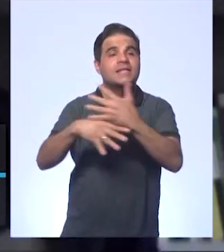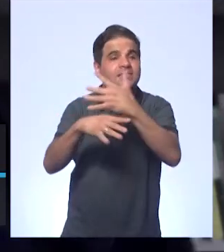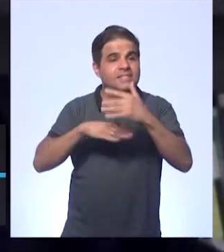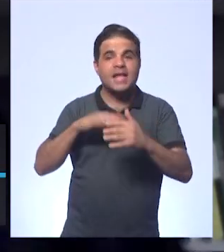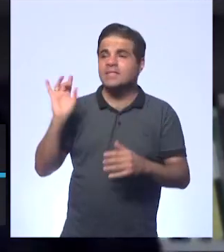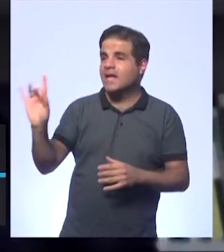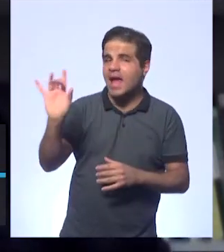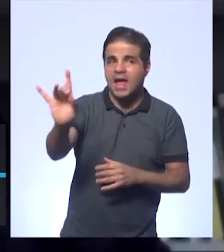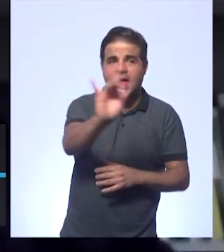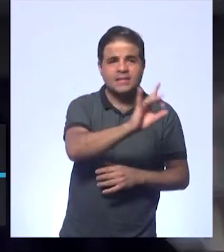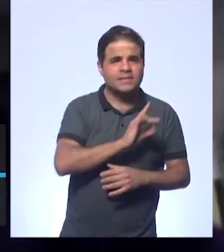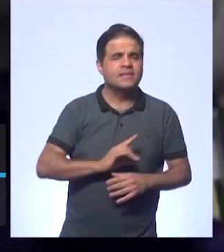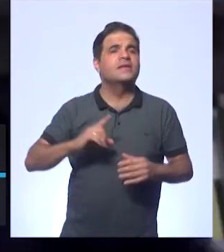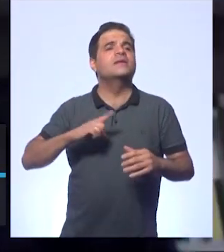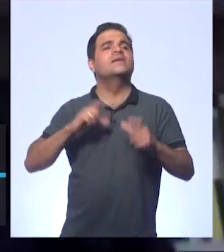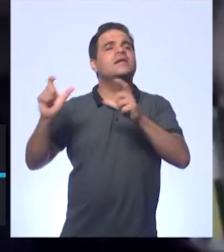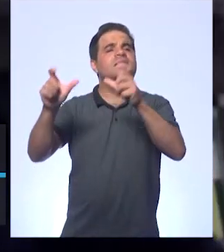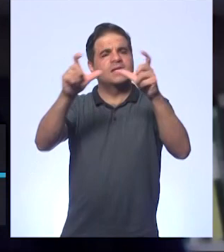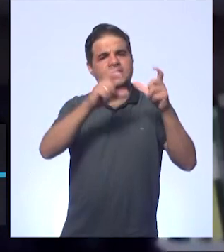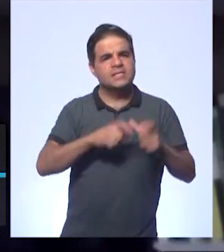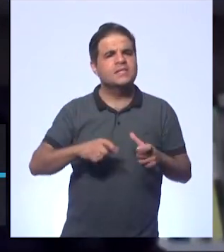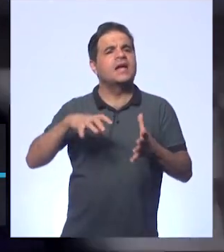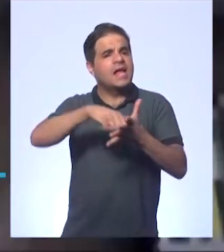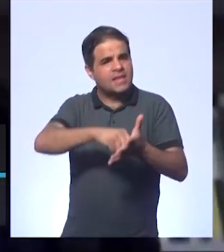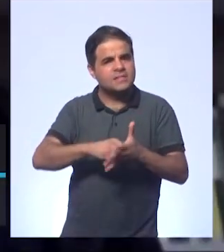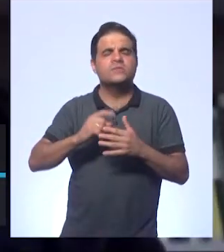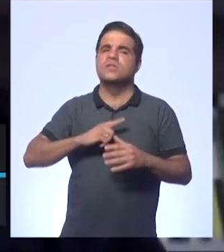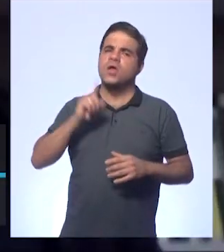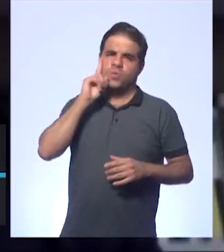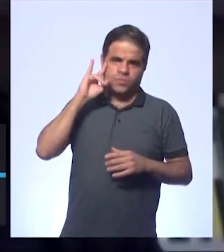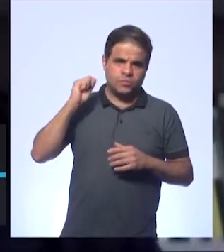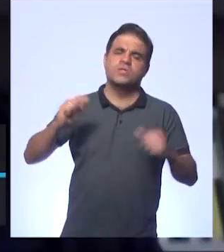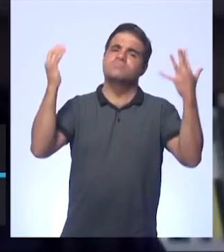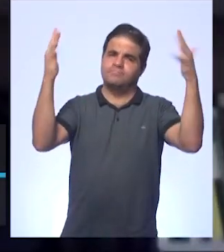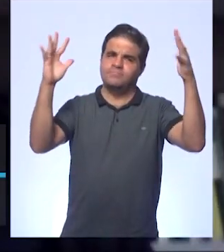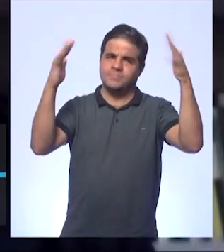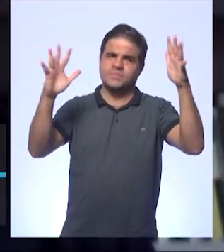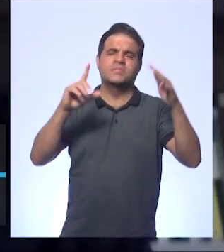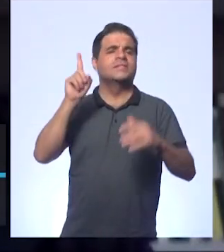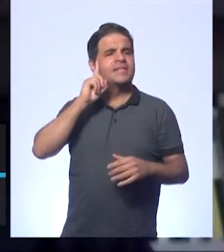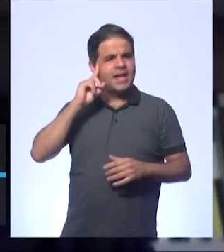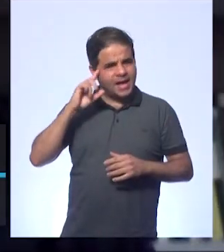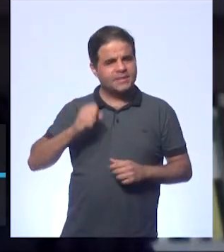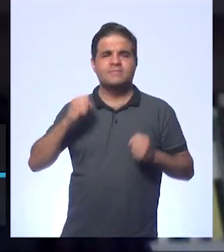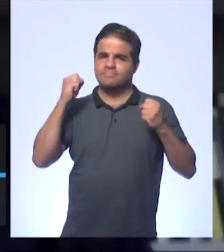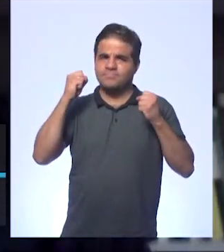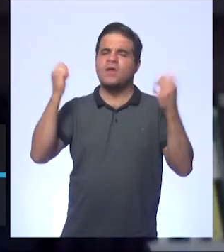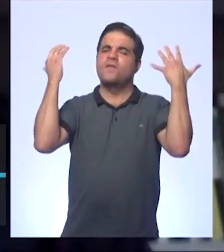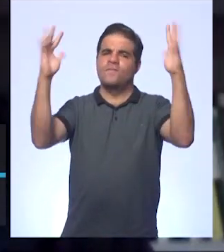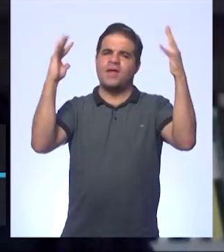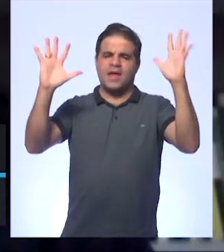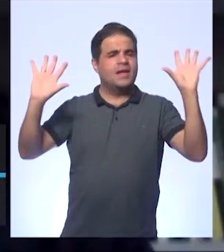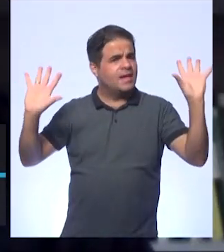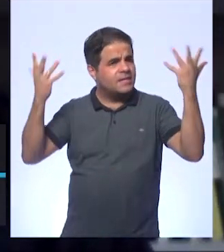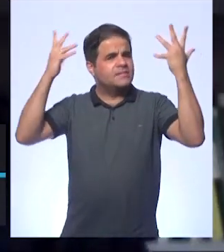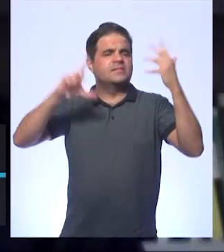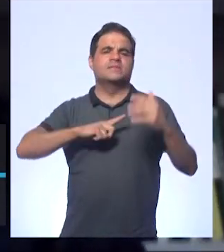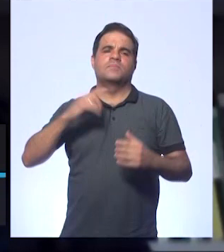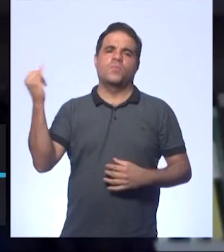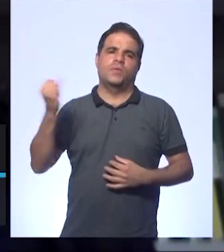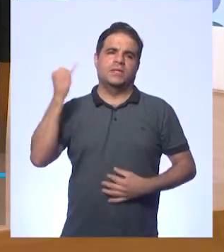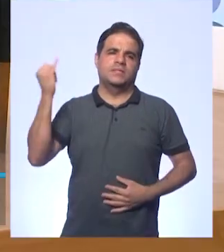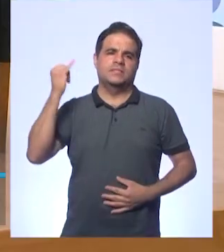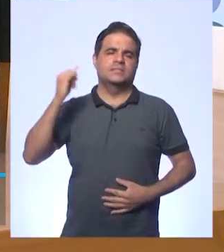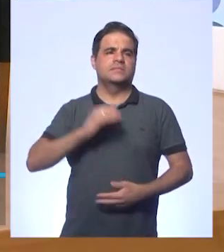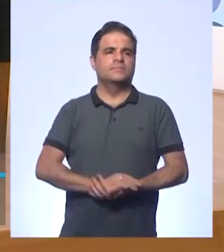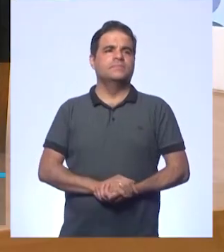de cada região, cada estado, tem um dia que celebra. Então são datas muito festivas, muito importantes.